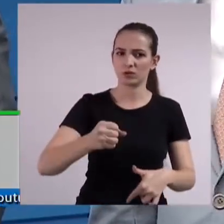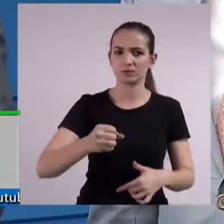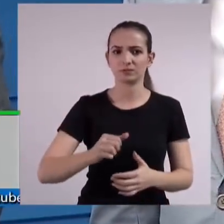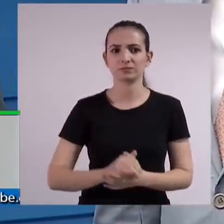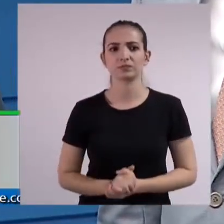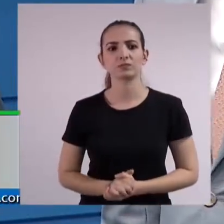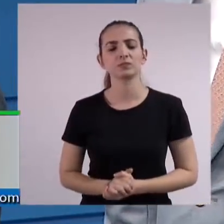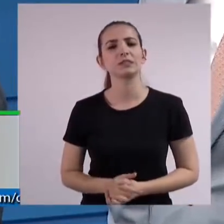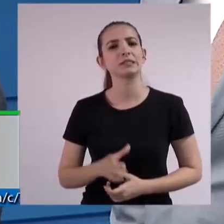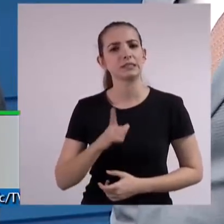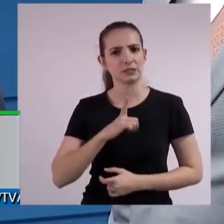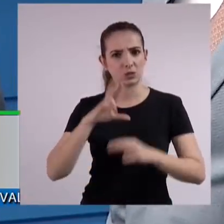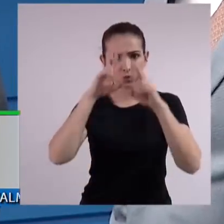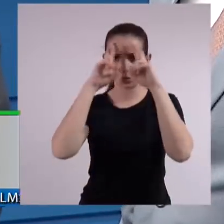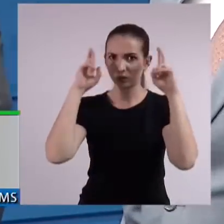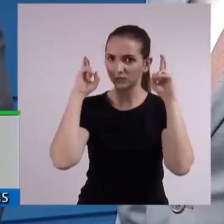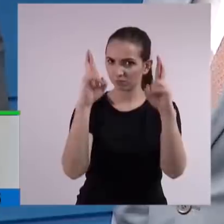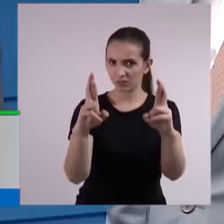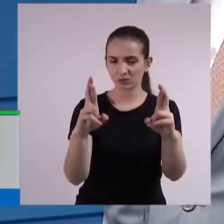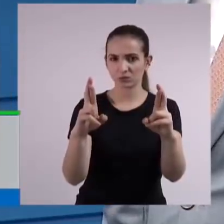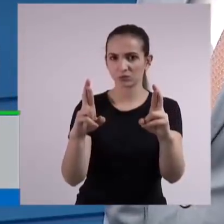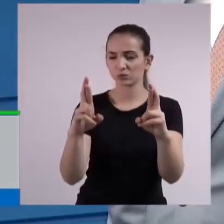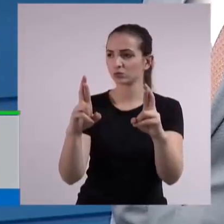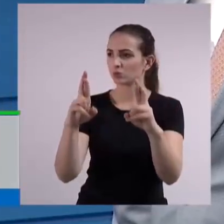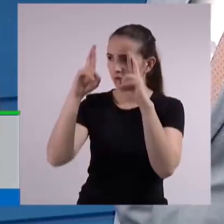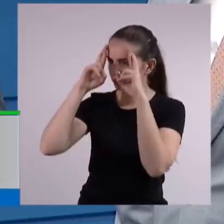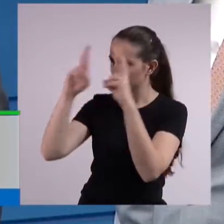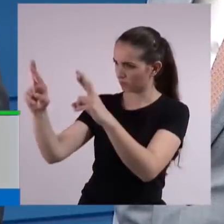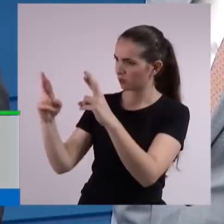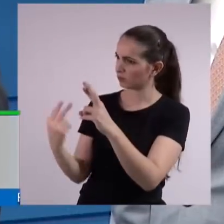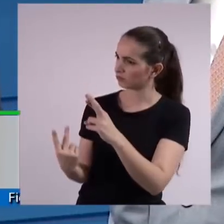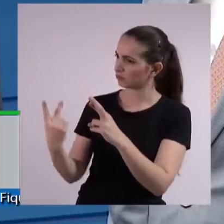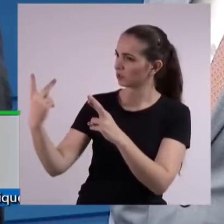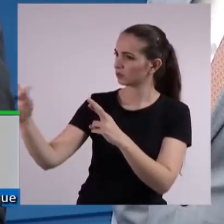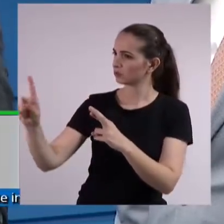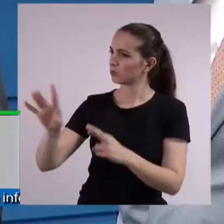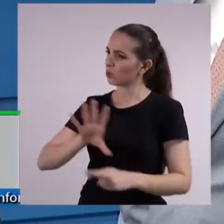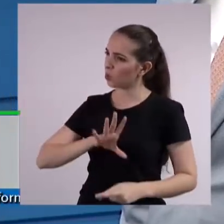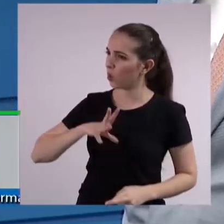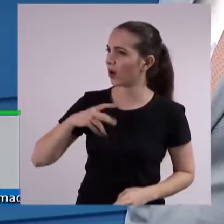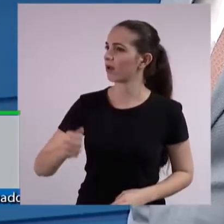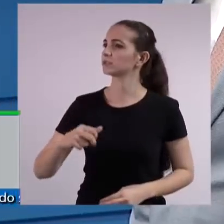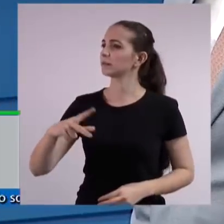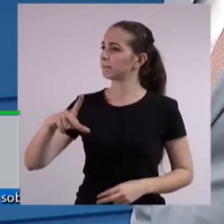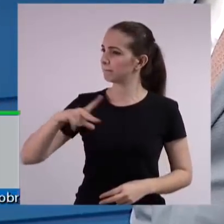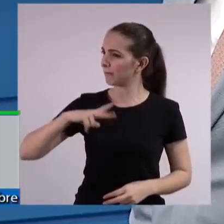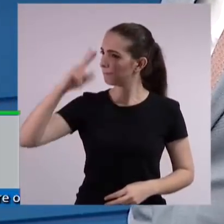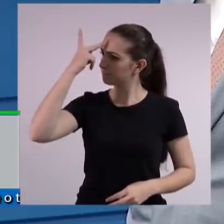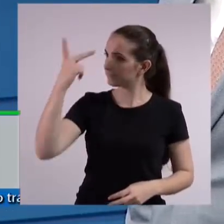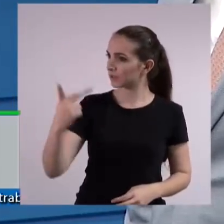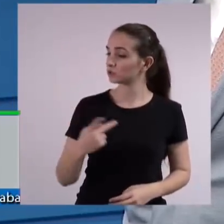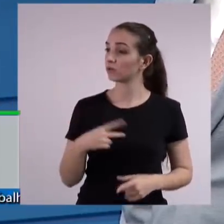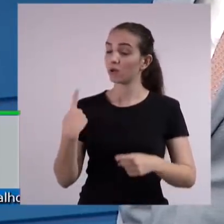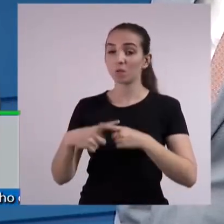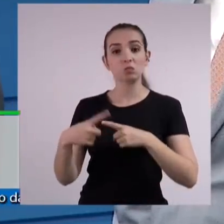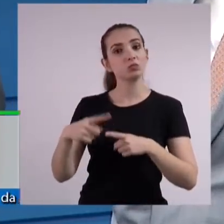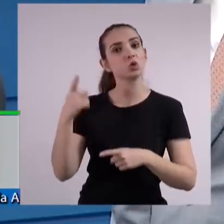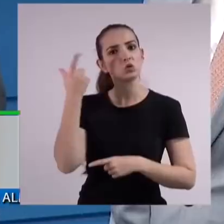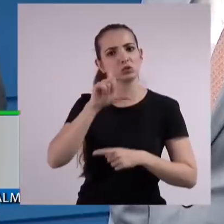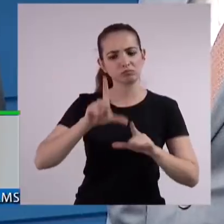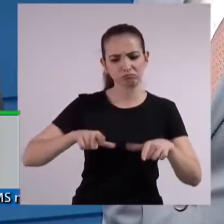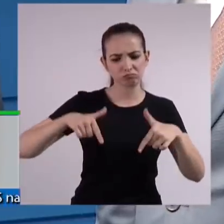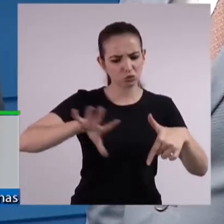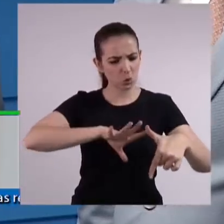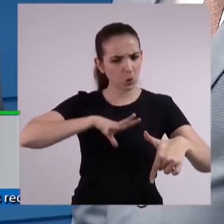eu o respeito pelo seu desprendimento pessoal para enfrentar